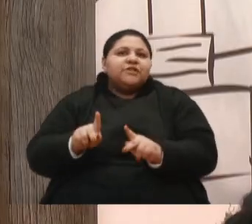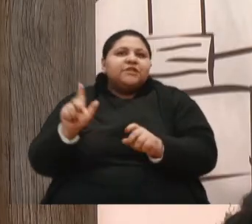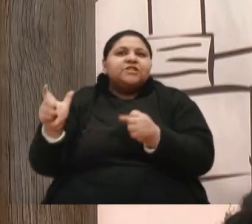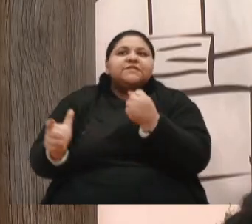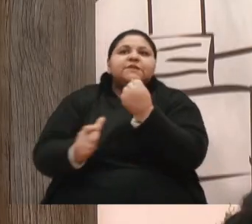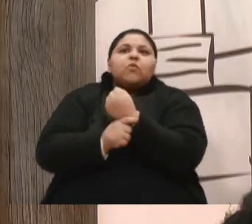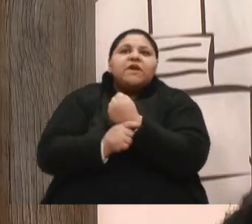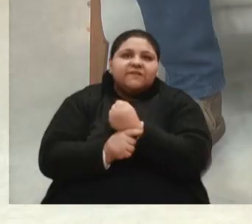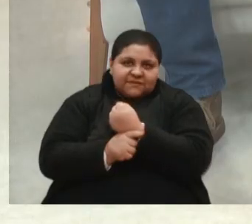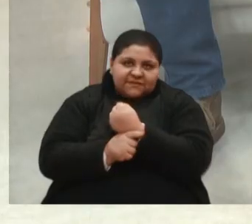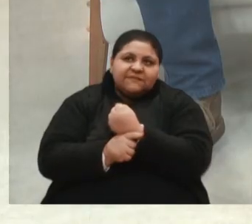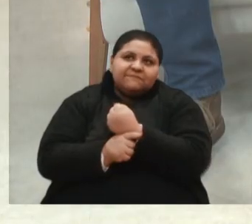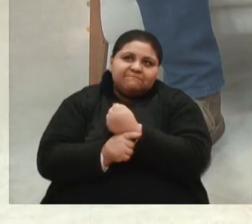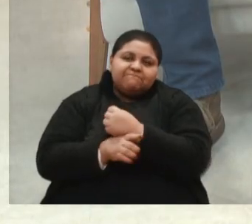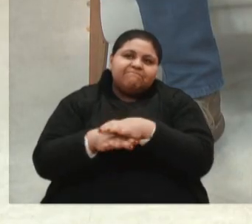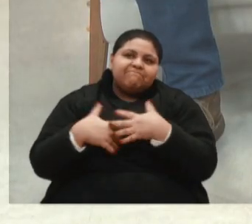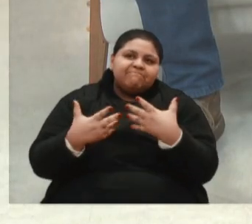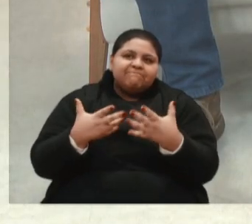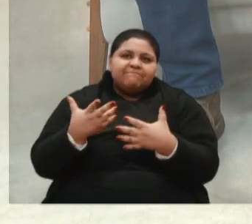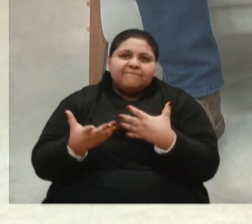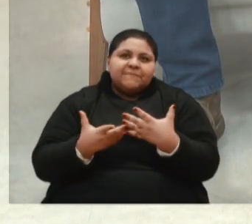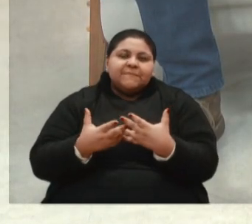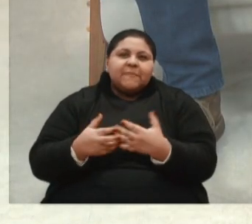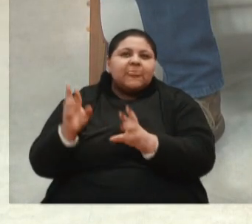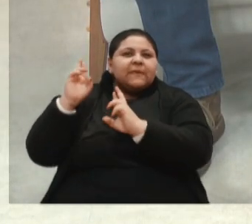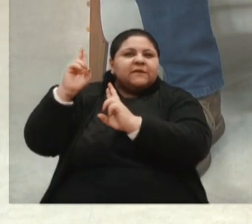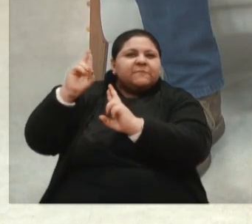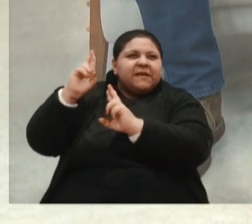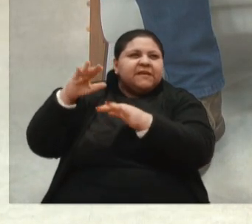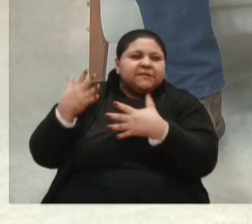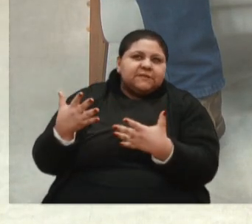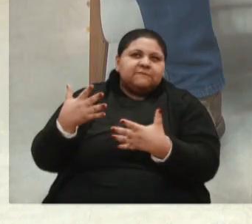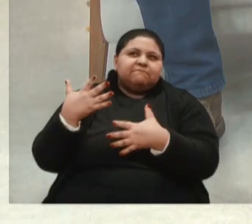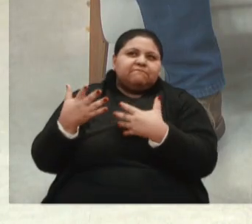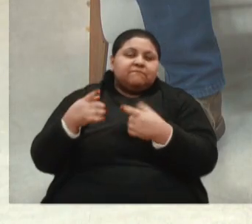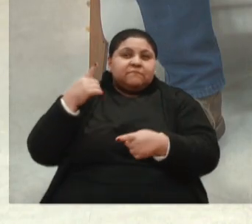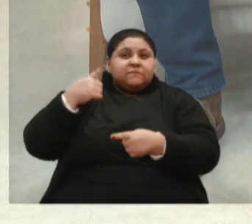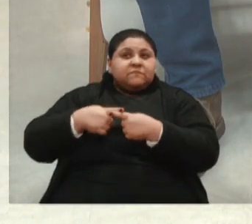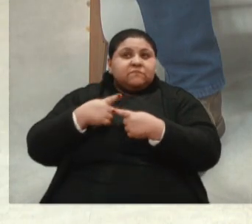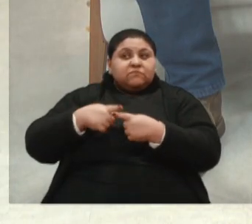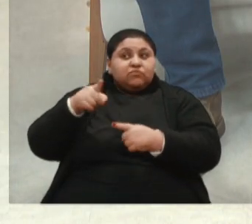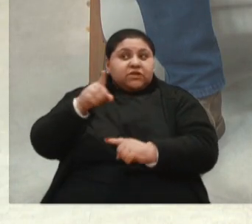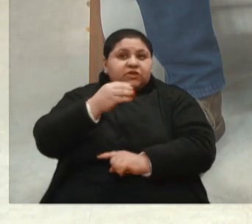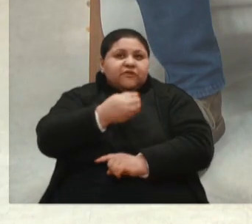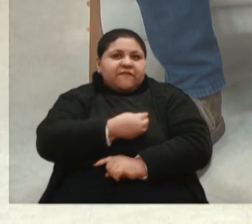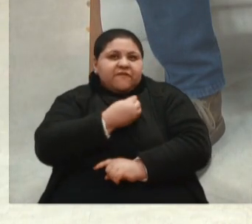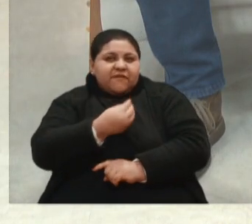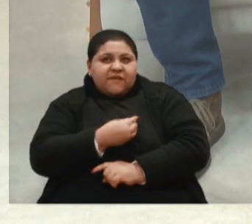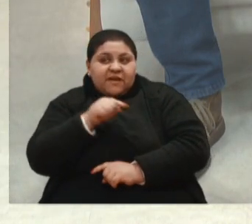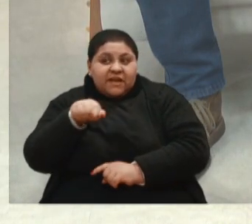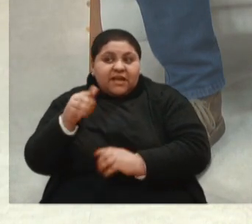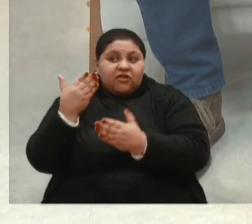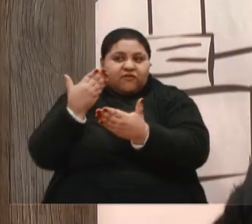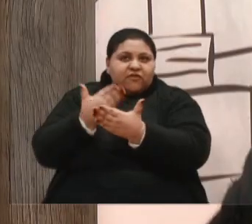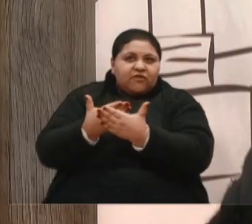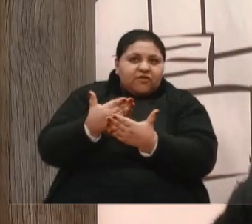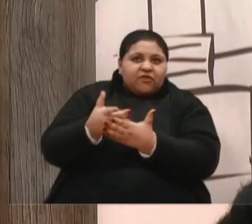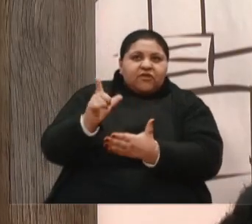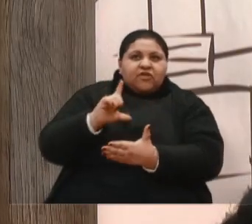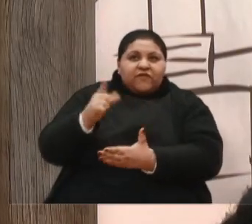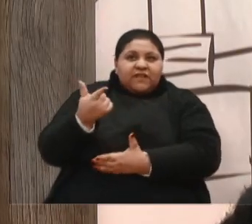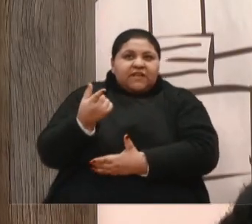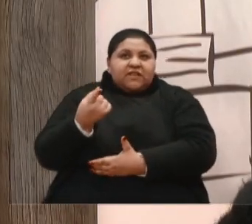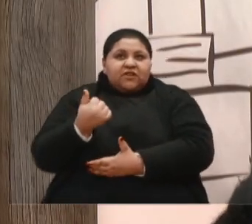de paz, de segurança, né? De esperança, porque tu vai viver aqui, tu